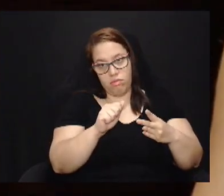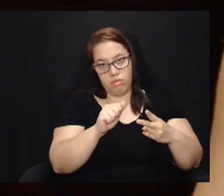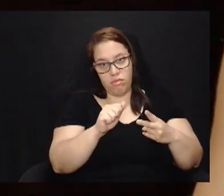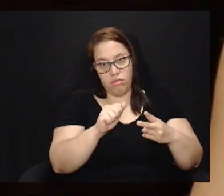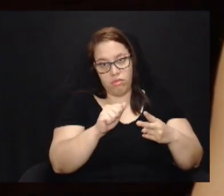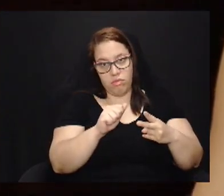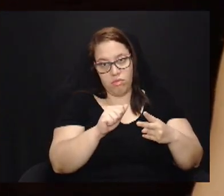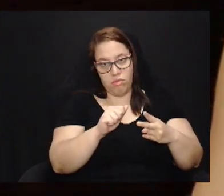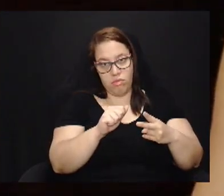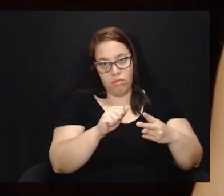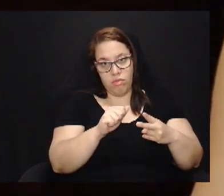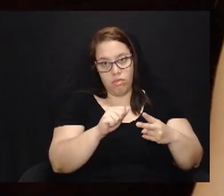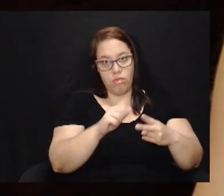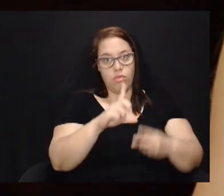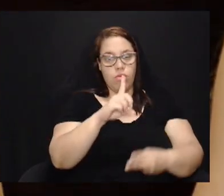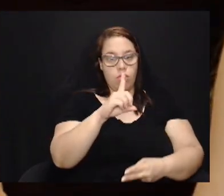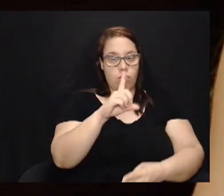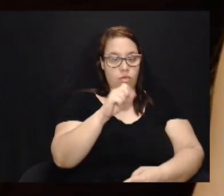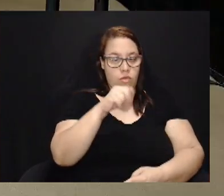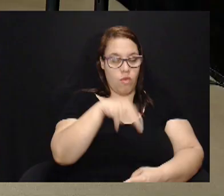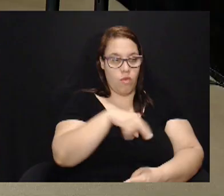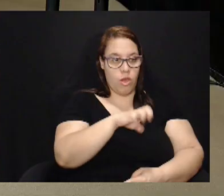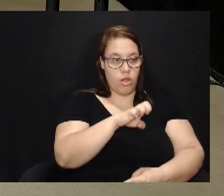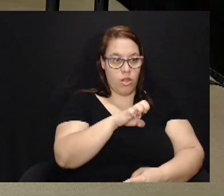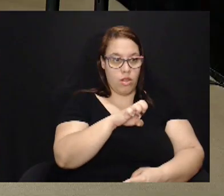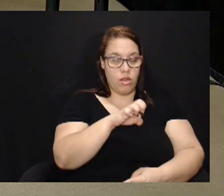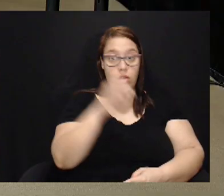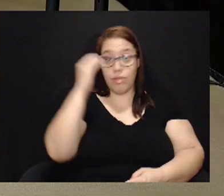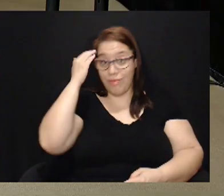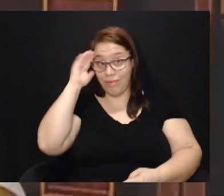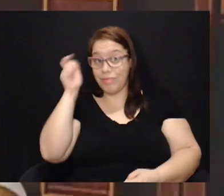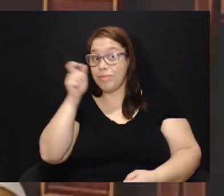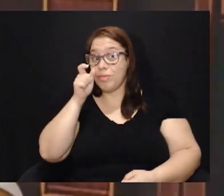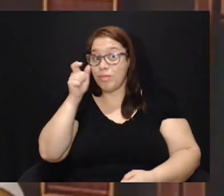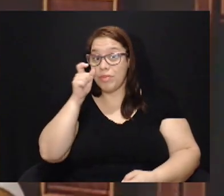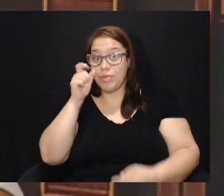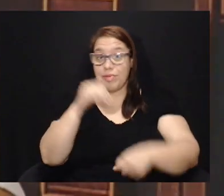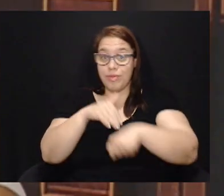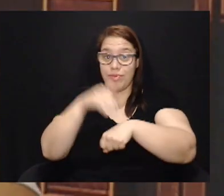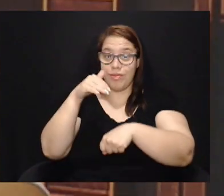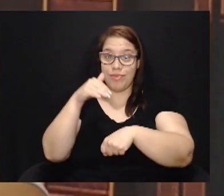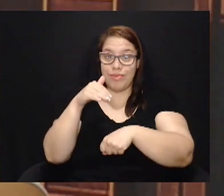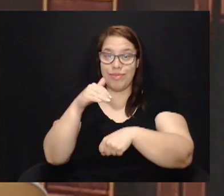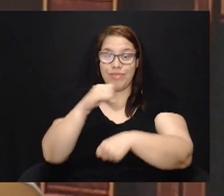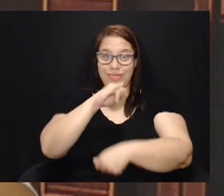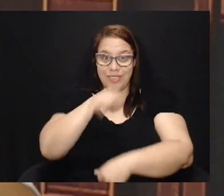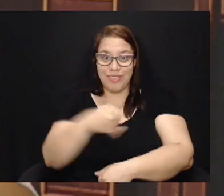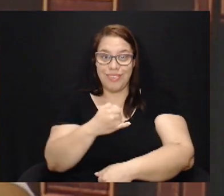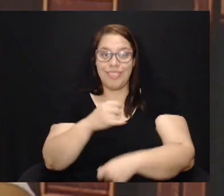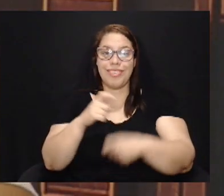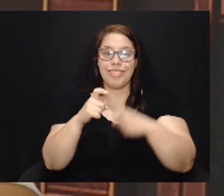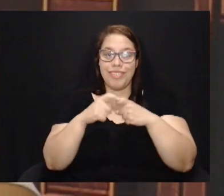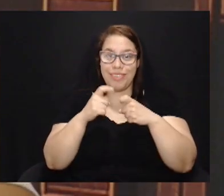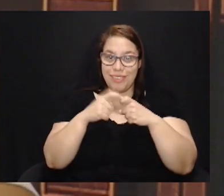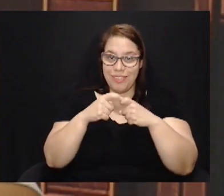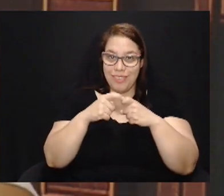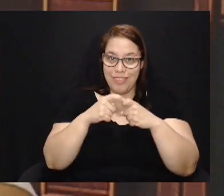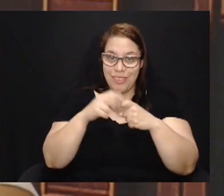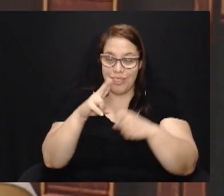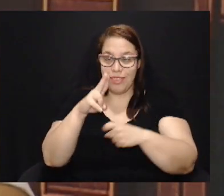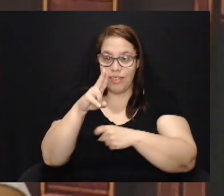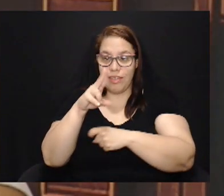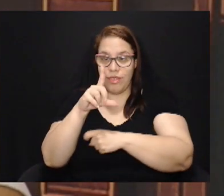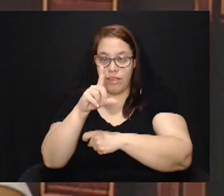um danoninho. Entende? E o interessante é que quanto mais, tá pegando um gancho, doutora, quanto mais ultraprocessado é o alimento,